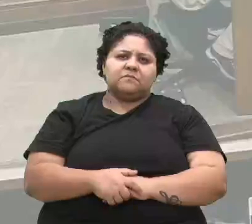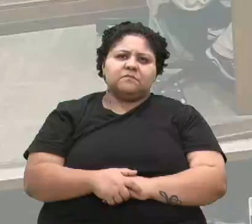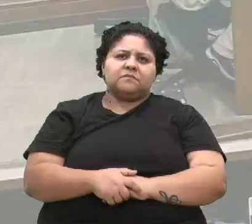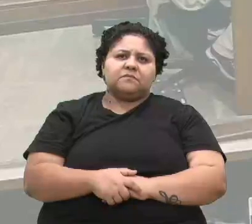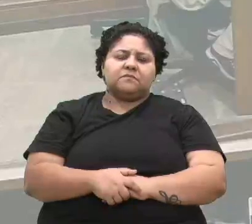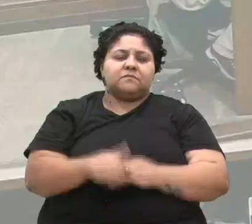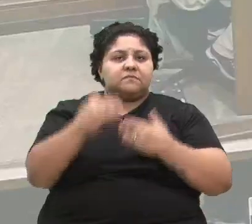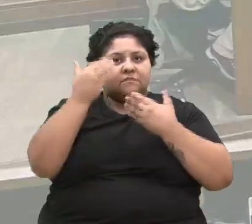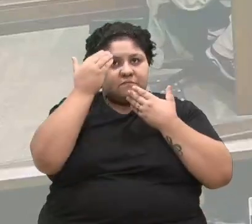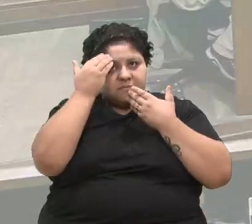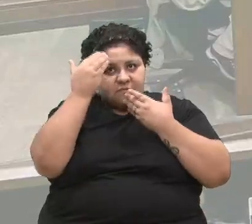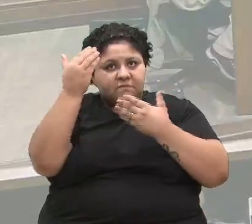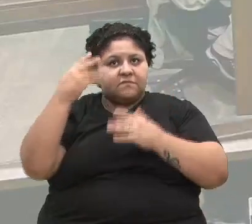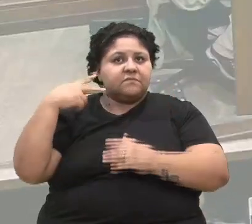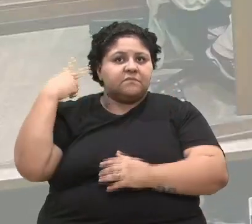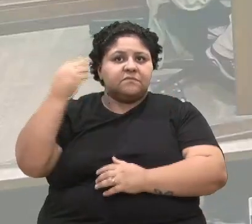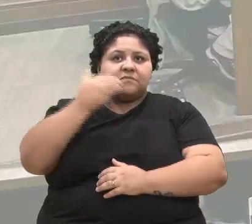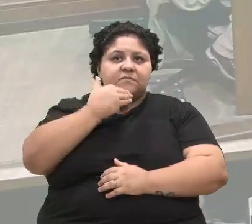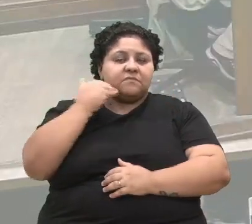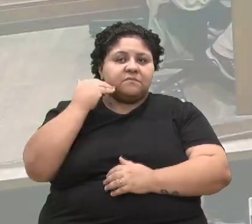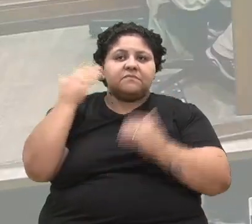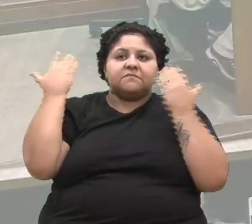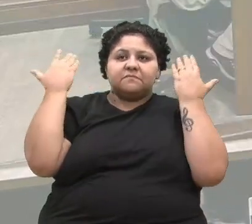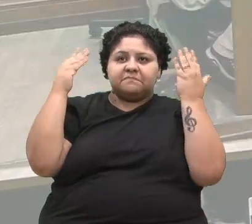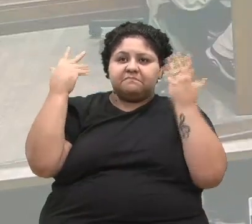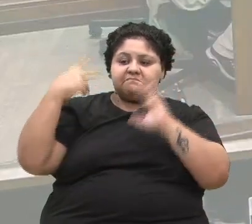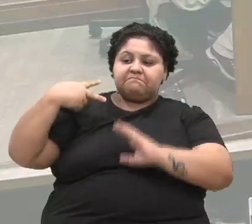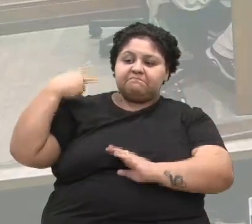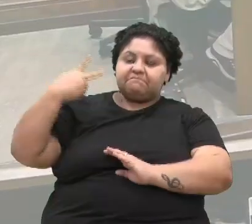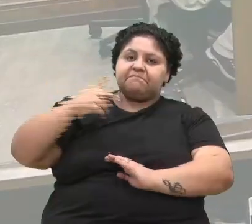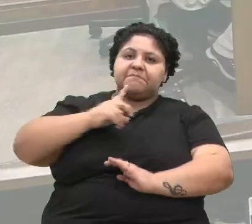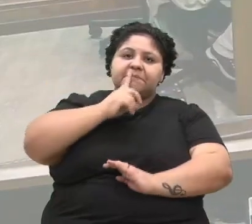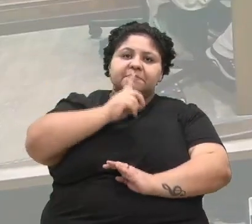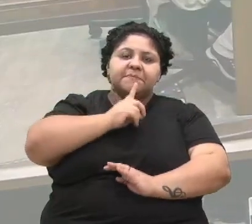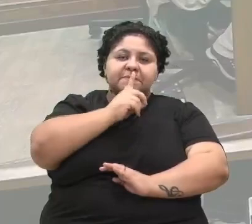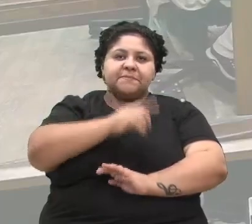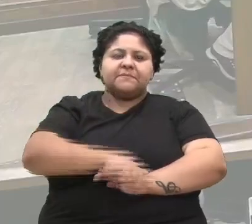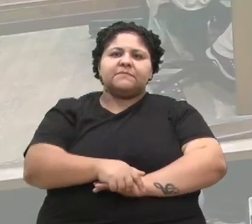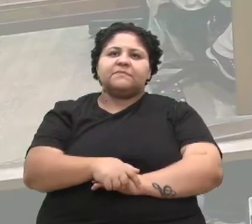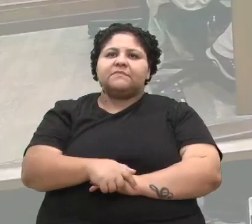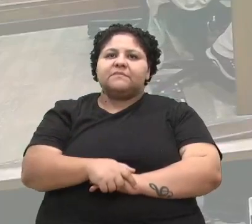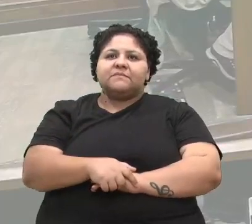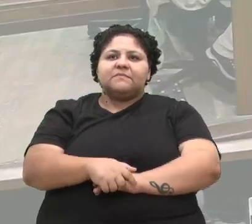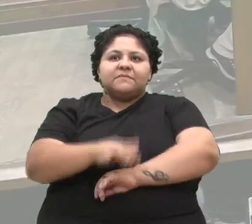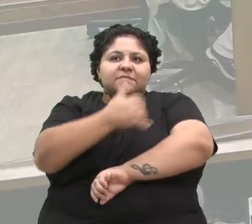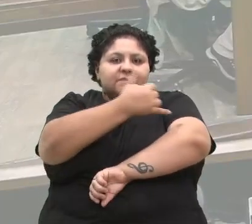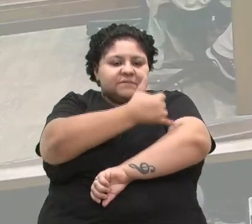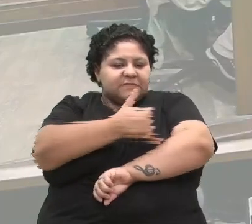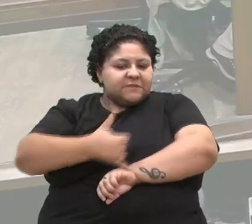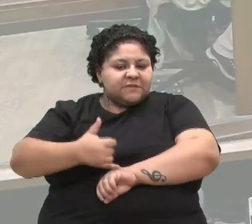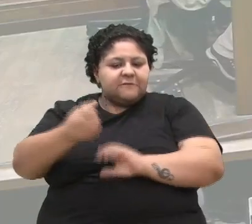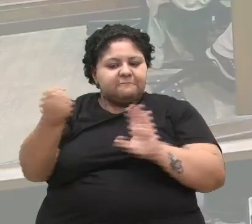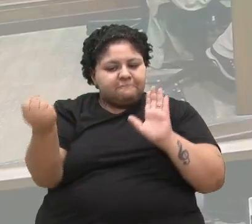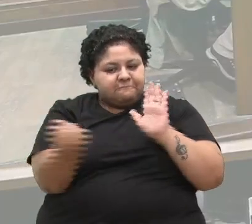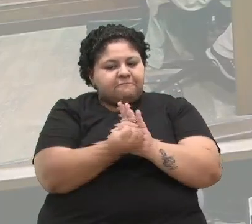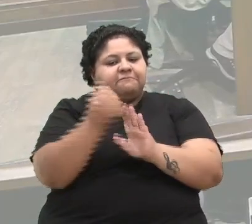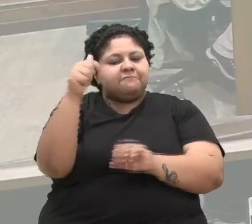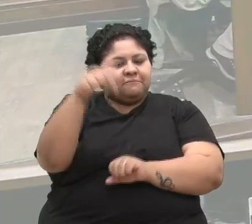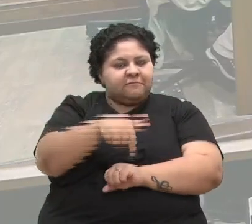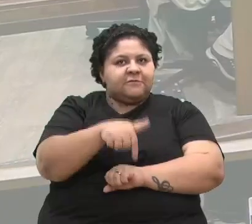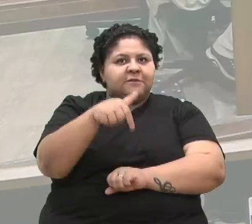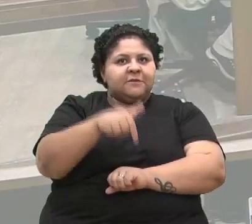Do vereadora Marisol, parabenizar o vereador Alberto Meneguzzi pela sua passagem marcante nesse tempo aqui